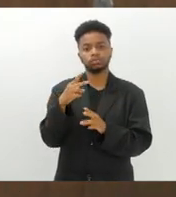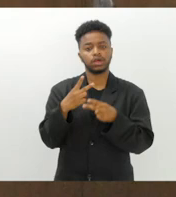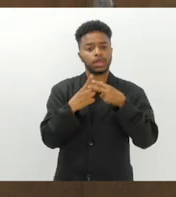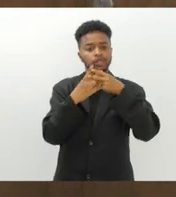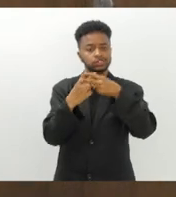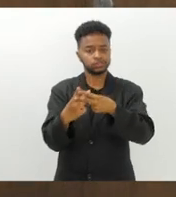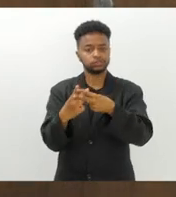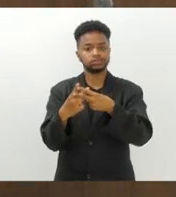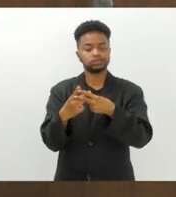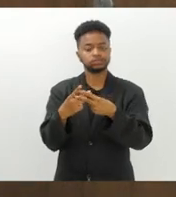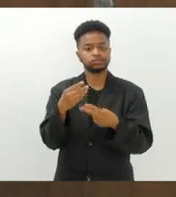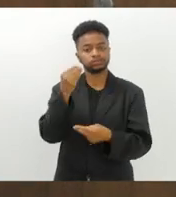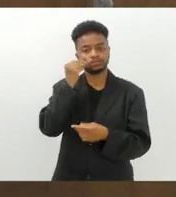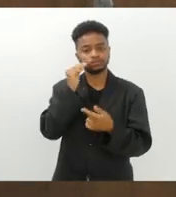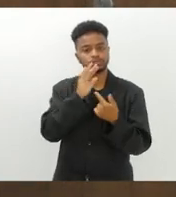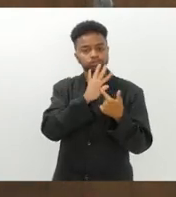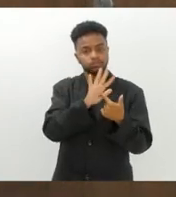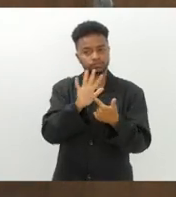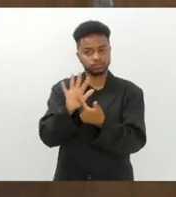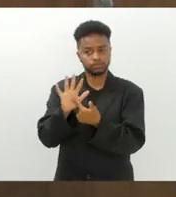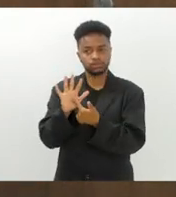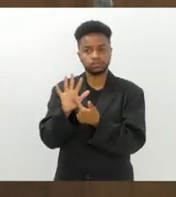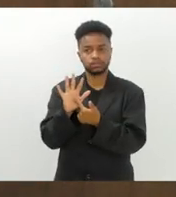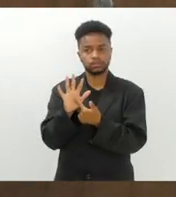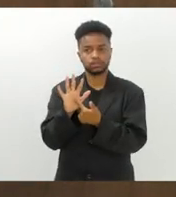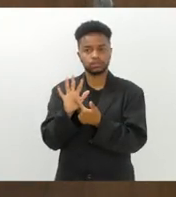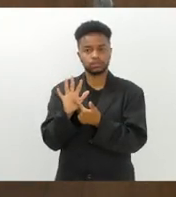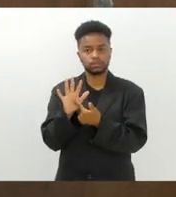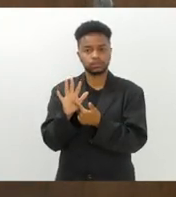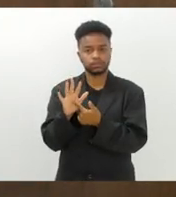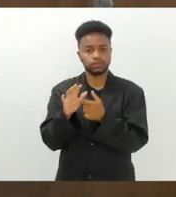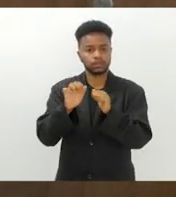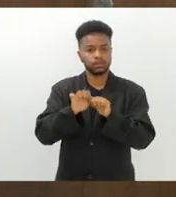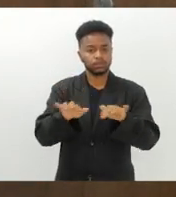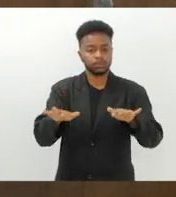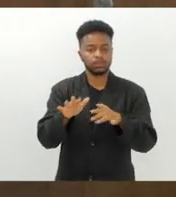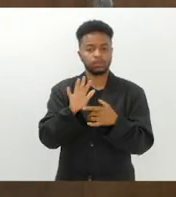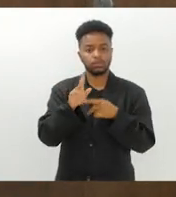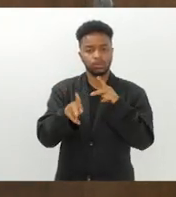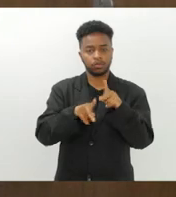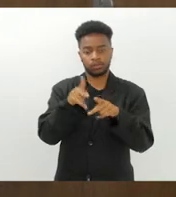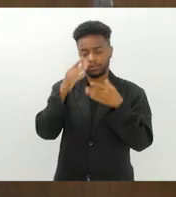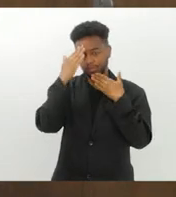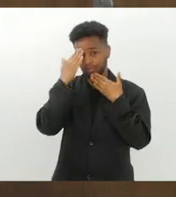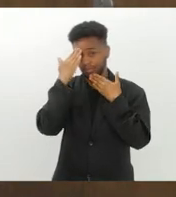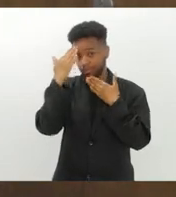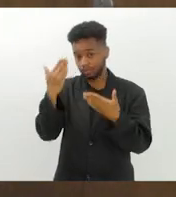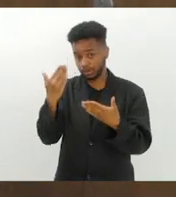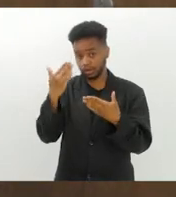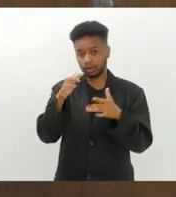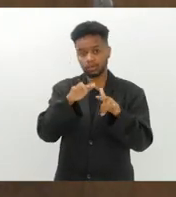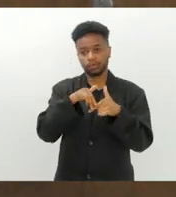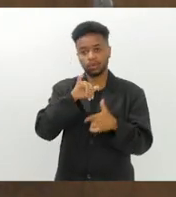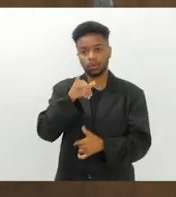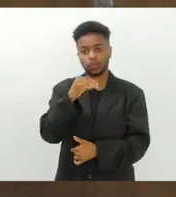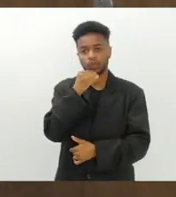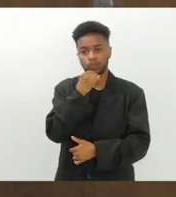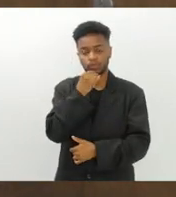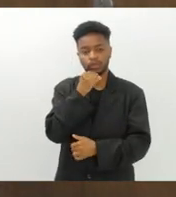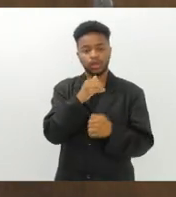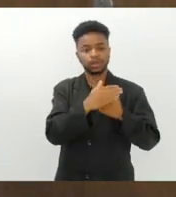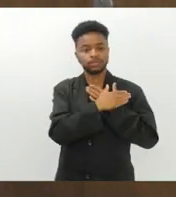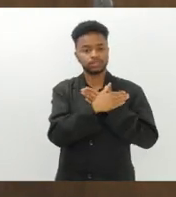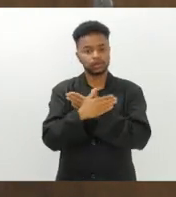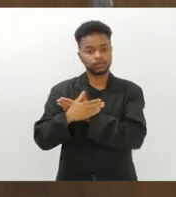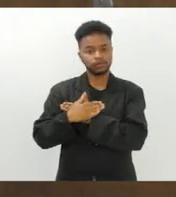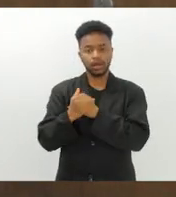do tipo para que seja apresentada para a população. Muitíssimo obrigado pela oportunidade, um saravá, um